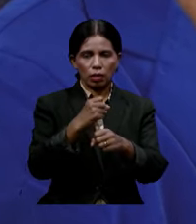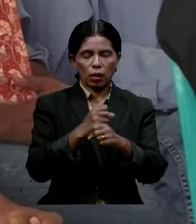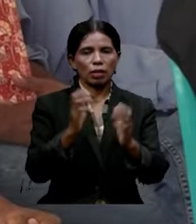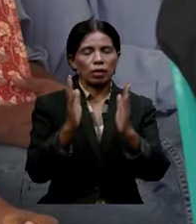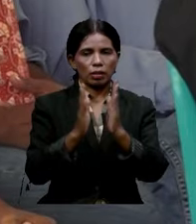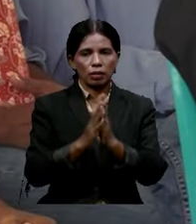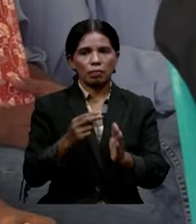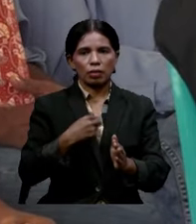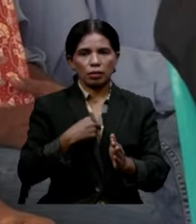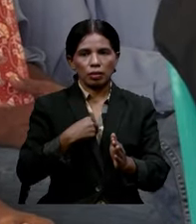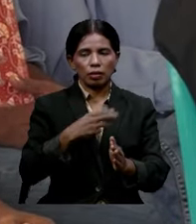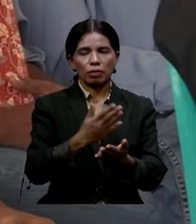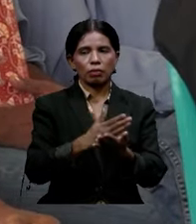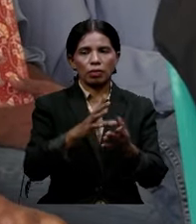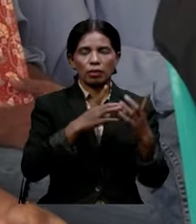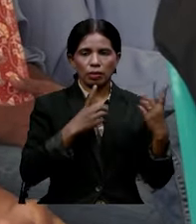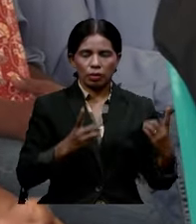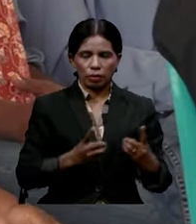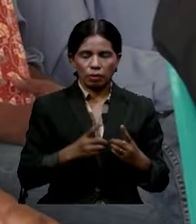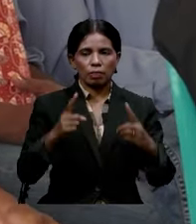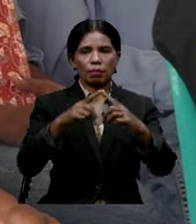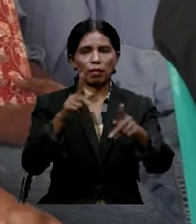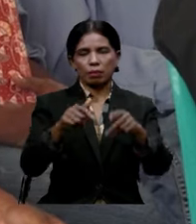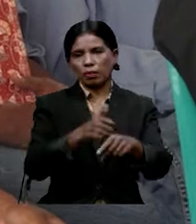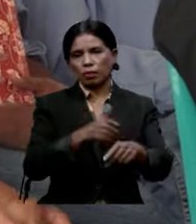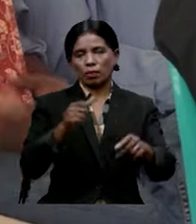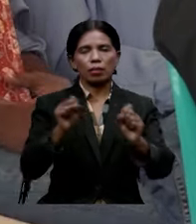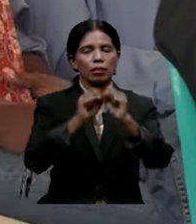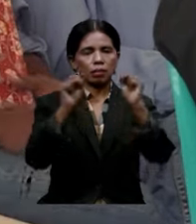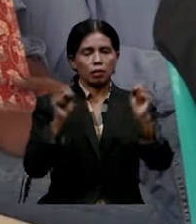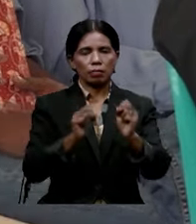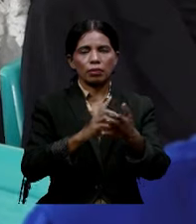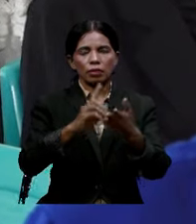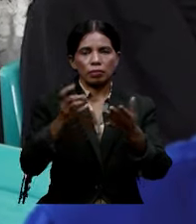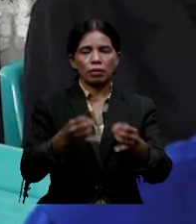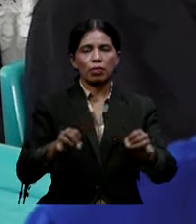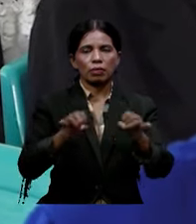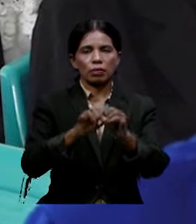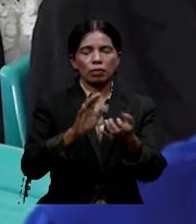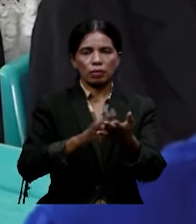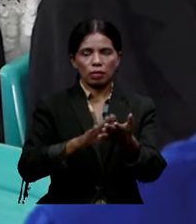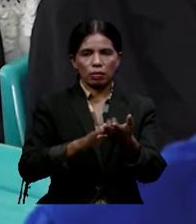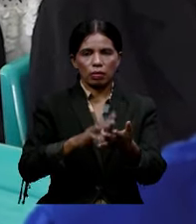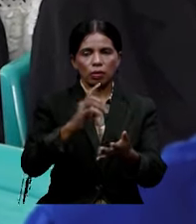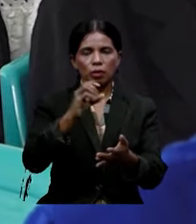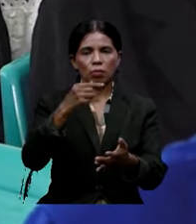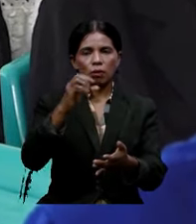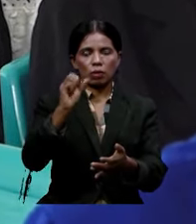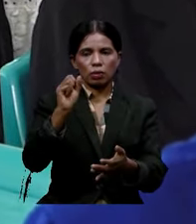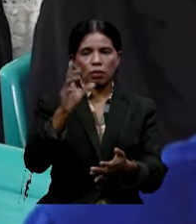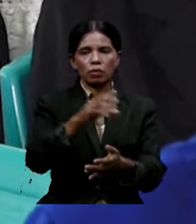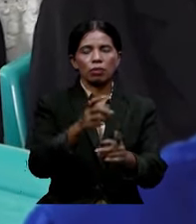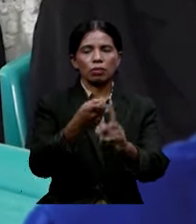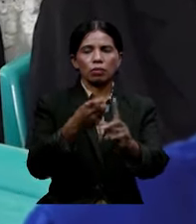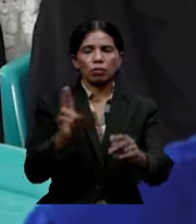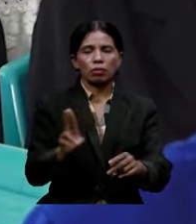banha anrasic, não faz domínio, bem macelo. No e a sábado semana ne, Instituto Superior Dom Bosco convida estudante Rússia